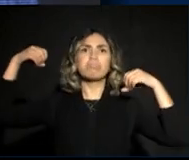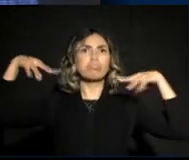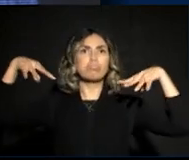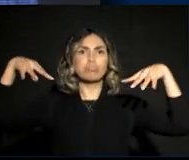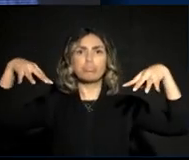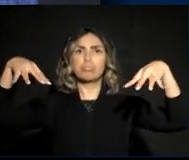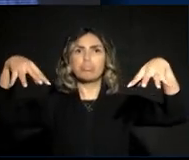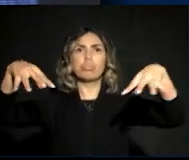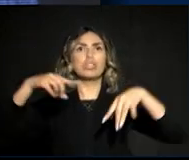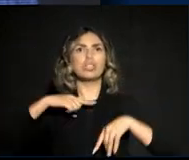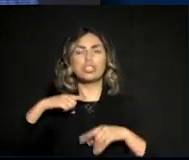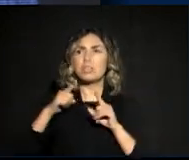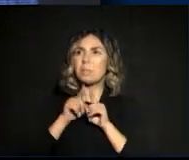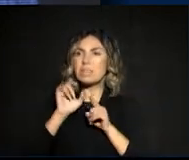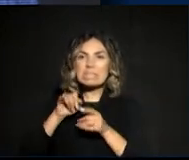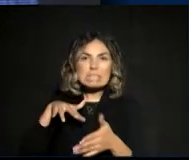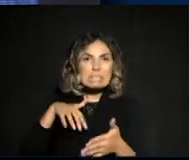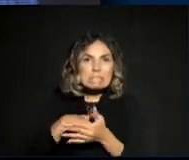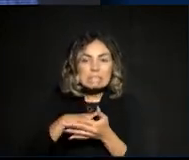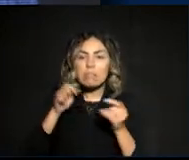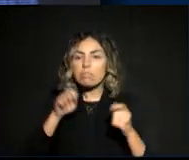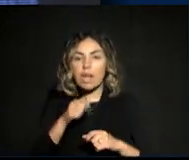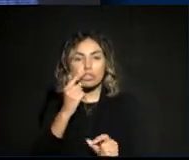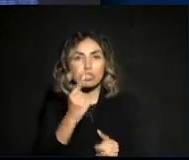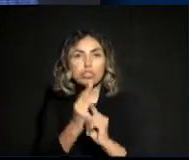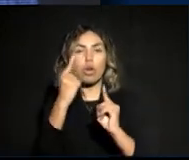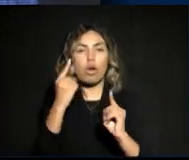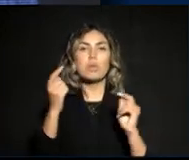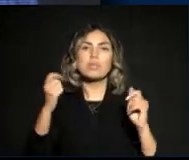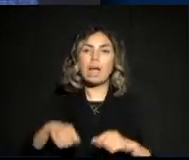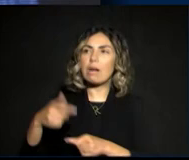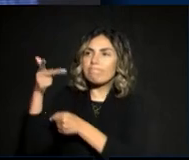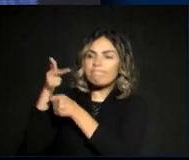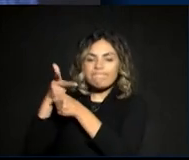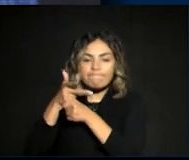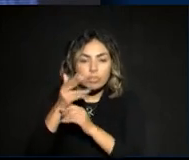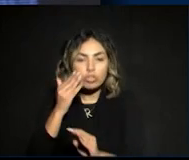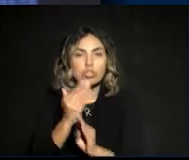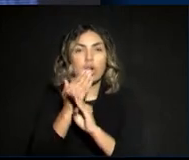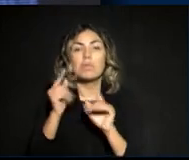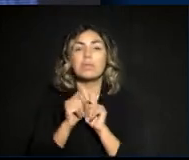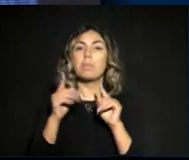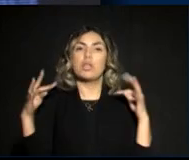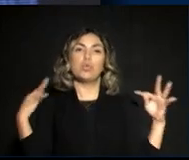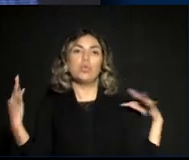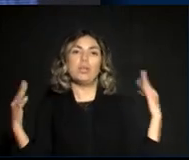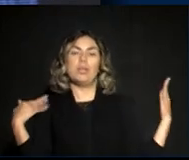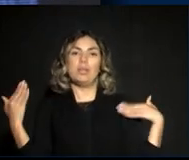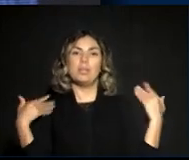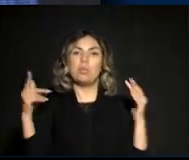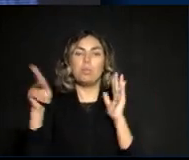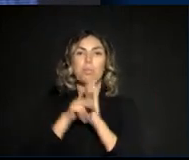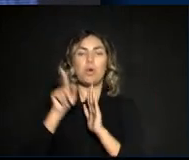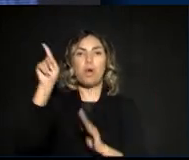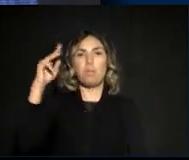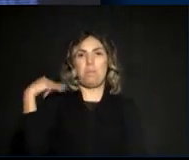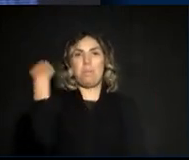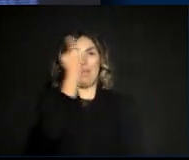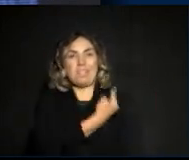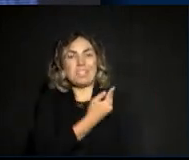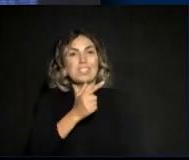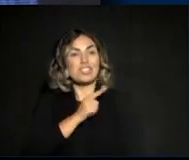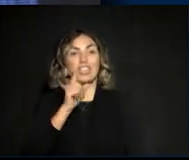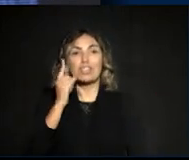sistema de execução de incidentes a cada 300 metros né muitas obras que vão beneficiar o turismo religioso de Aparecida não é